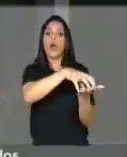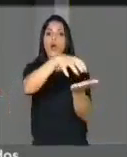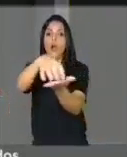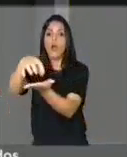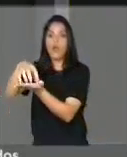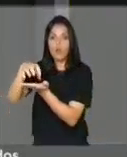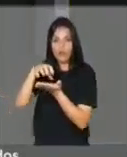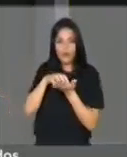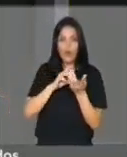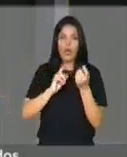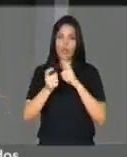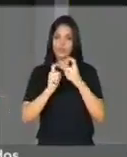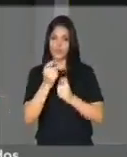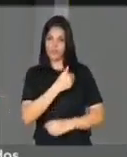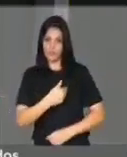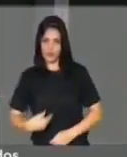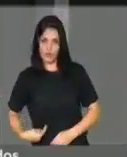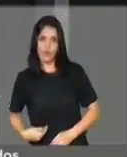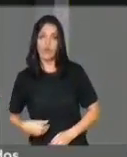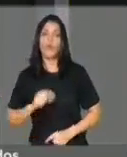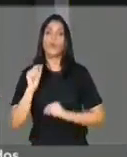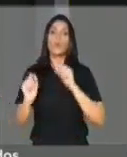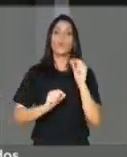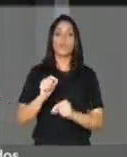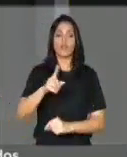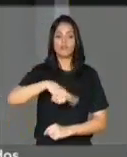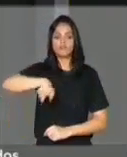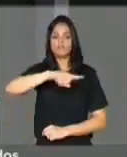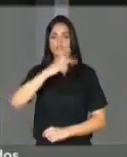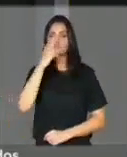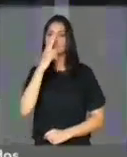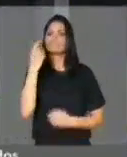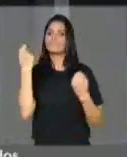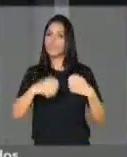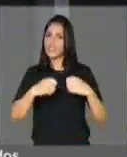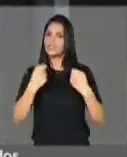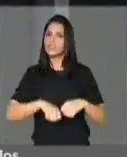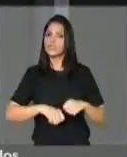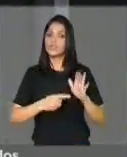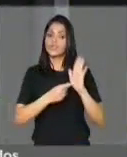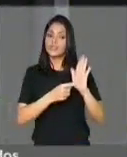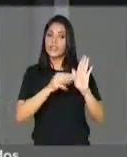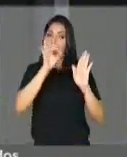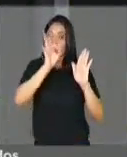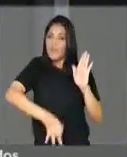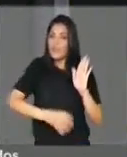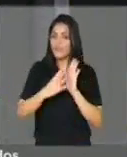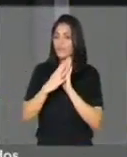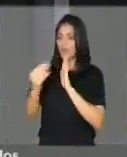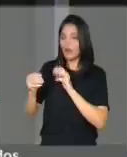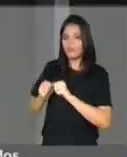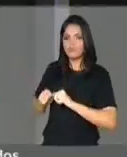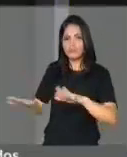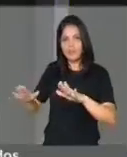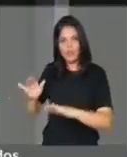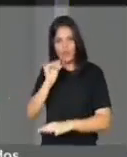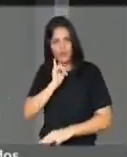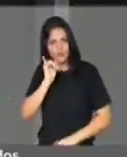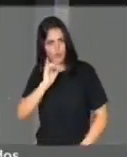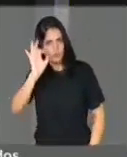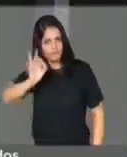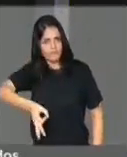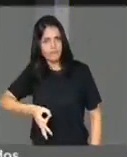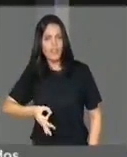da administração pública, de quem, por sinal, deve vir o exemplo. Com sensibilidade, conhecimento